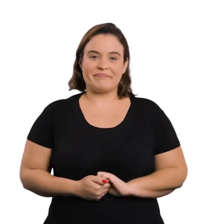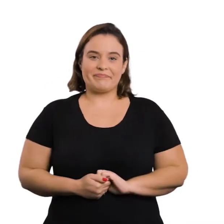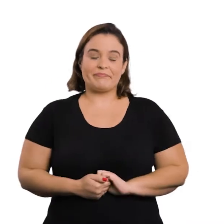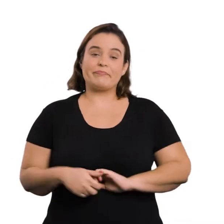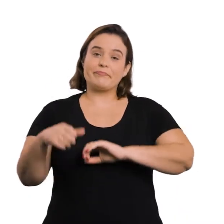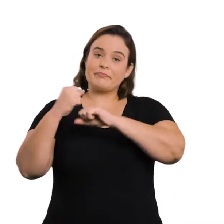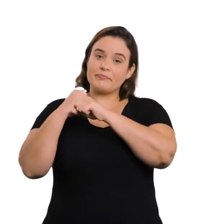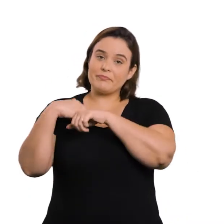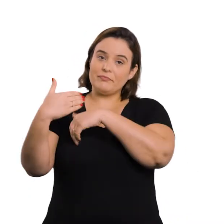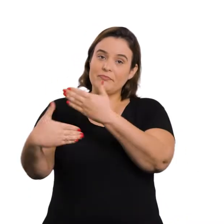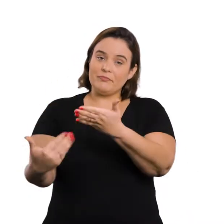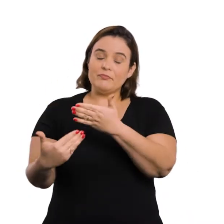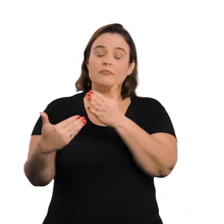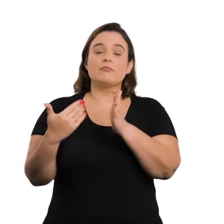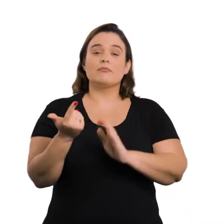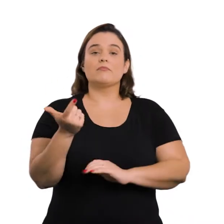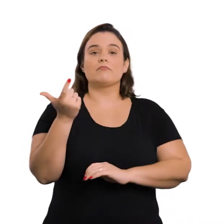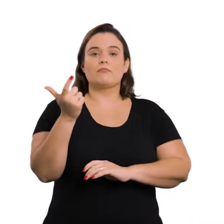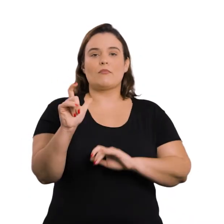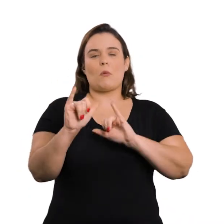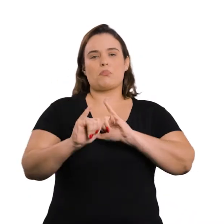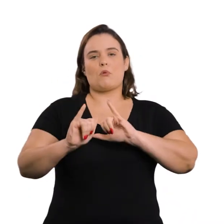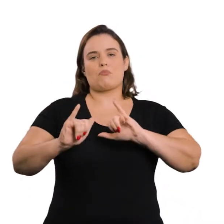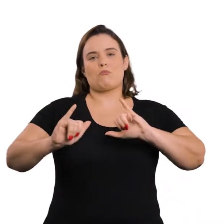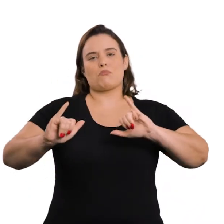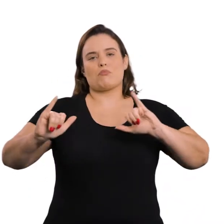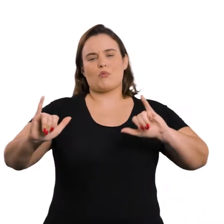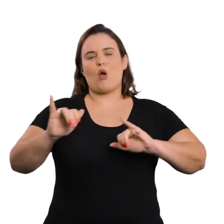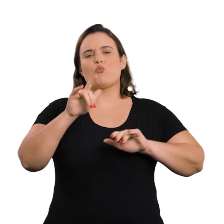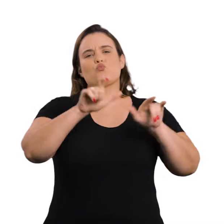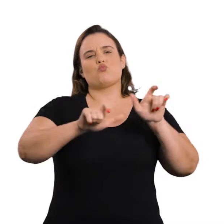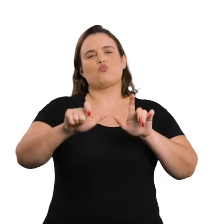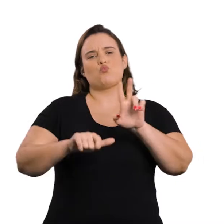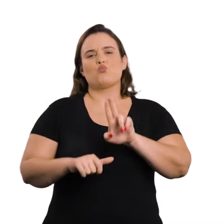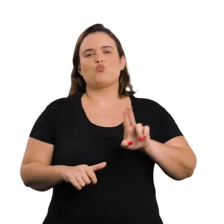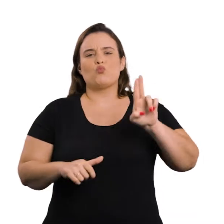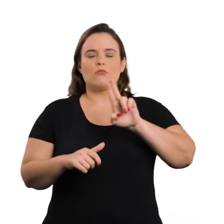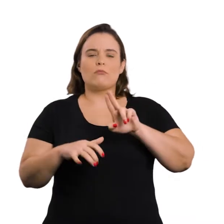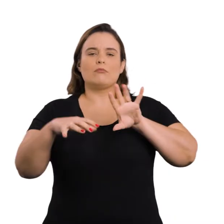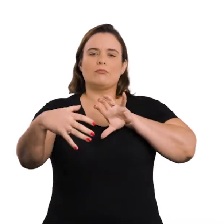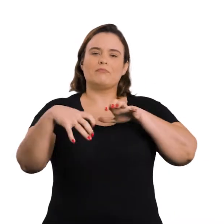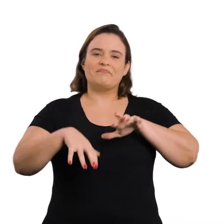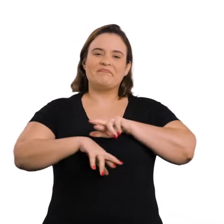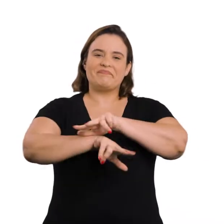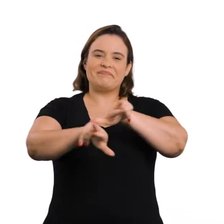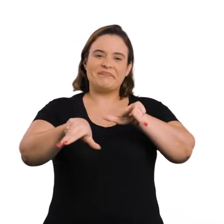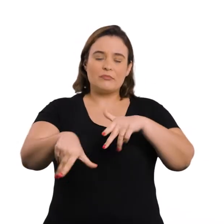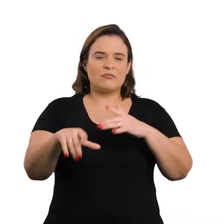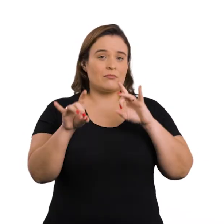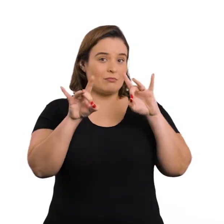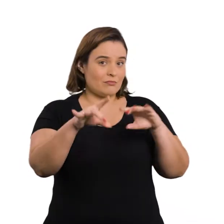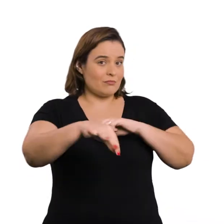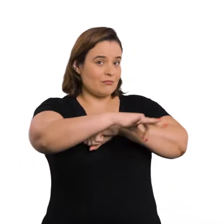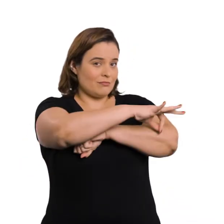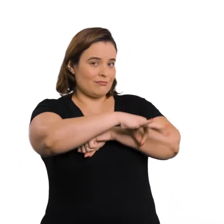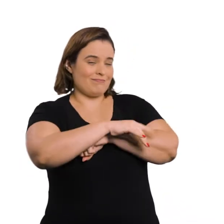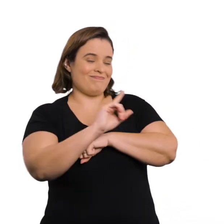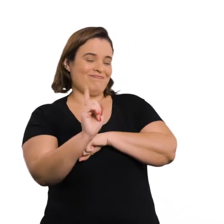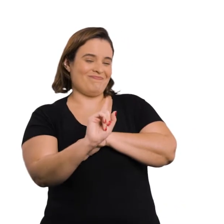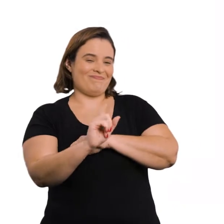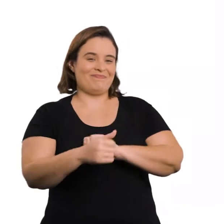Com o passar dos anos, o conceito se popularizou, sendo amplamente utilizado em diversas áreas, muito além da